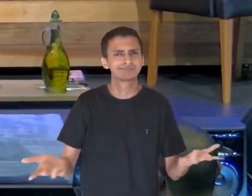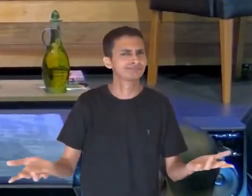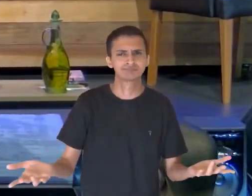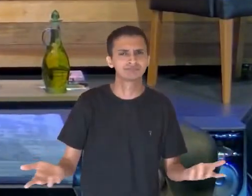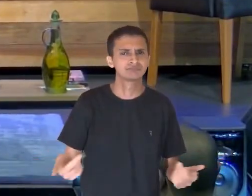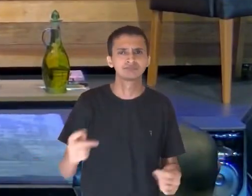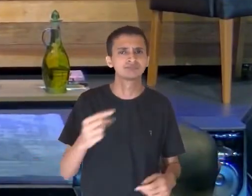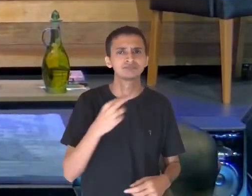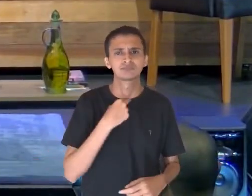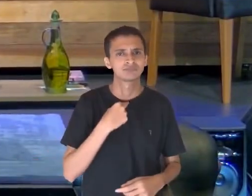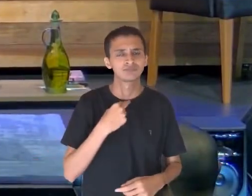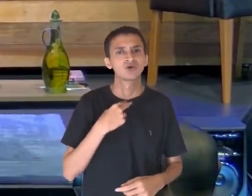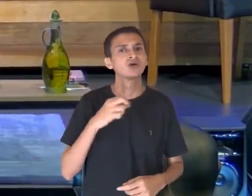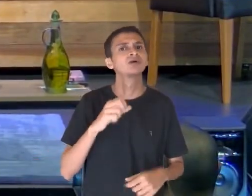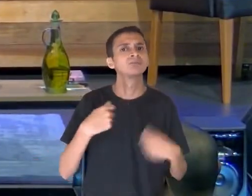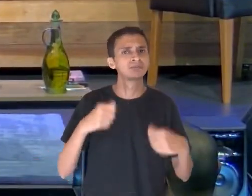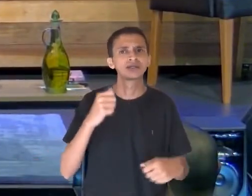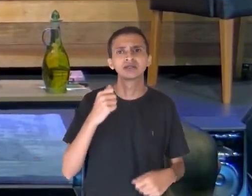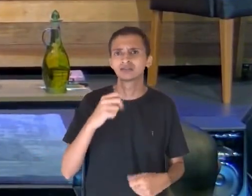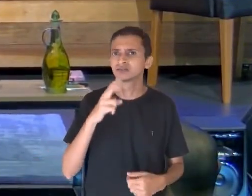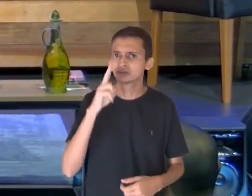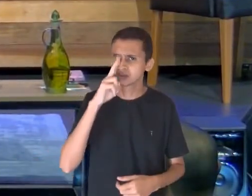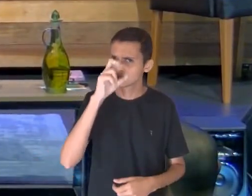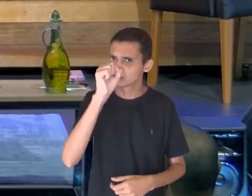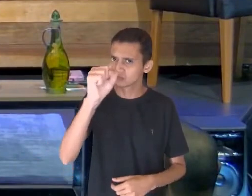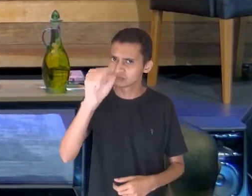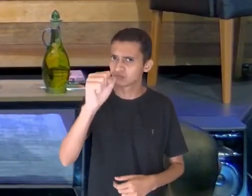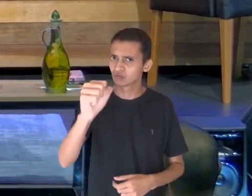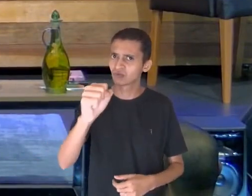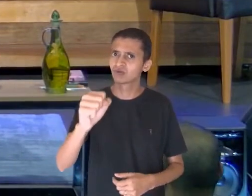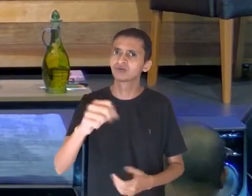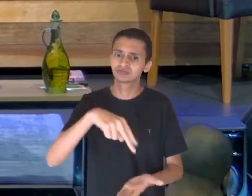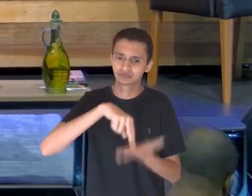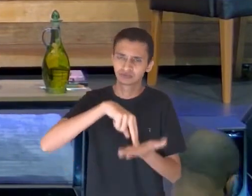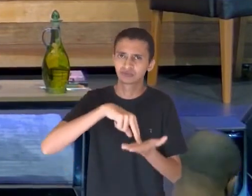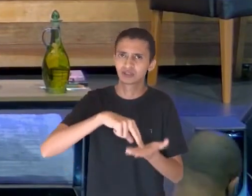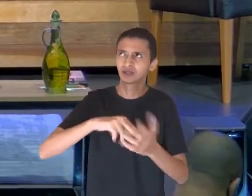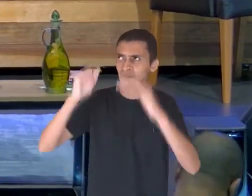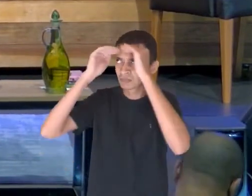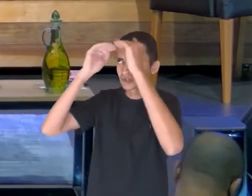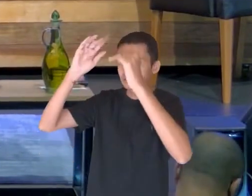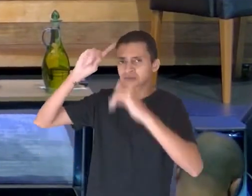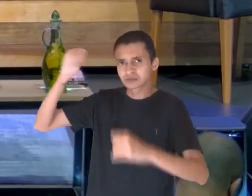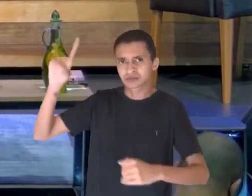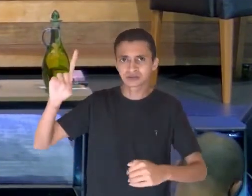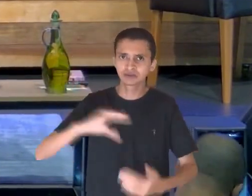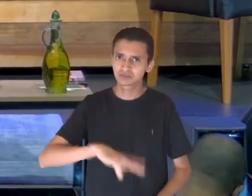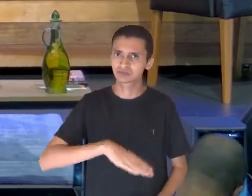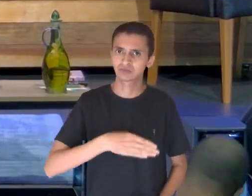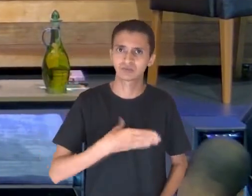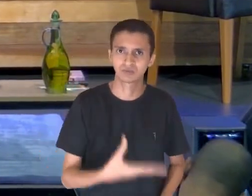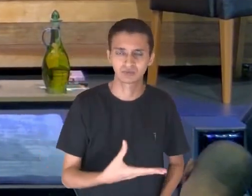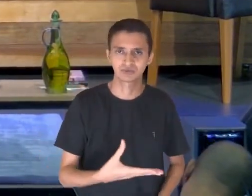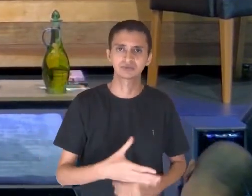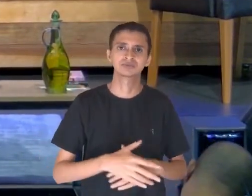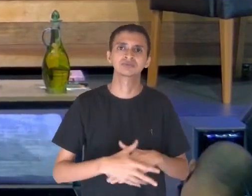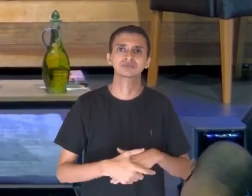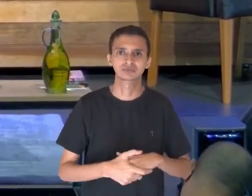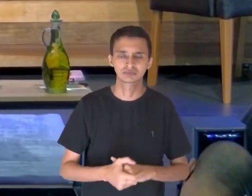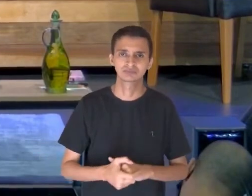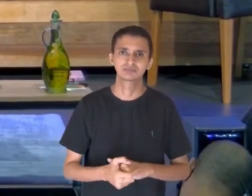Mas se você for forte, valente e obedecer ao Senhor... Aí você é